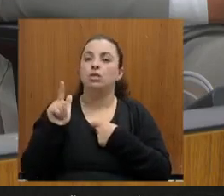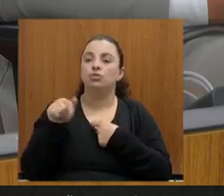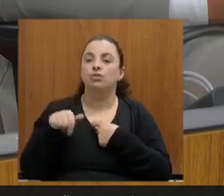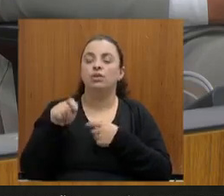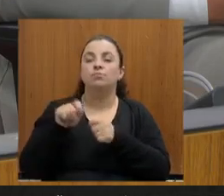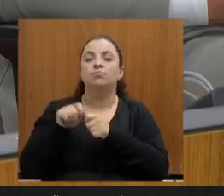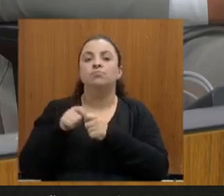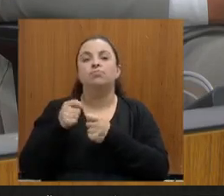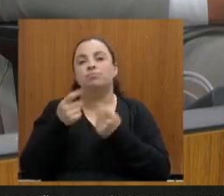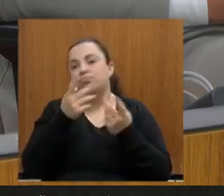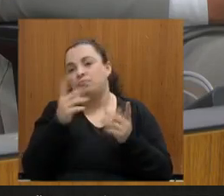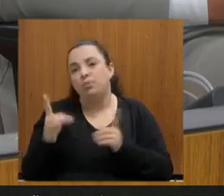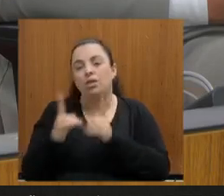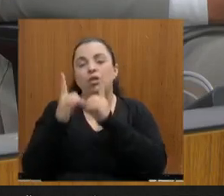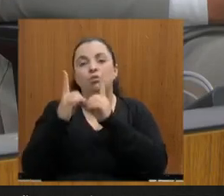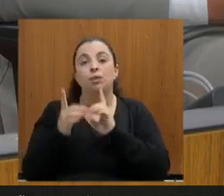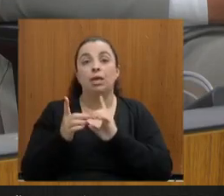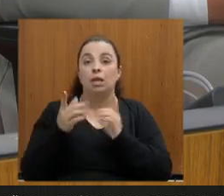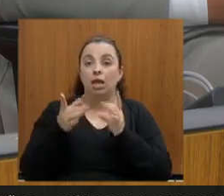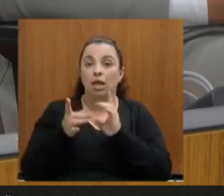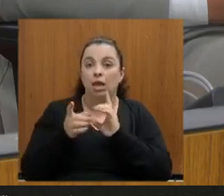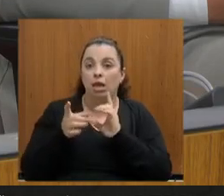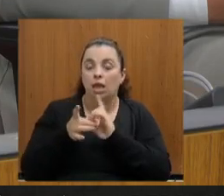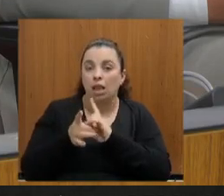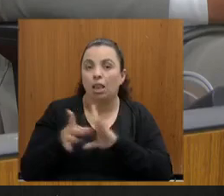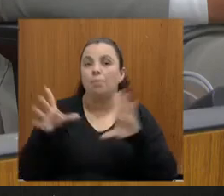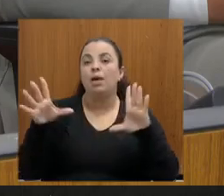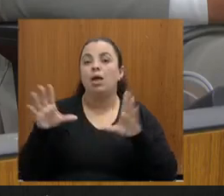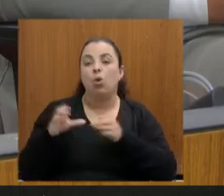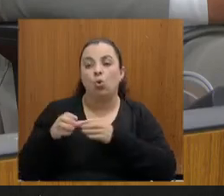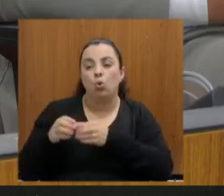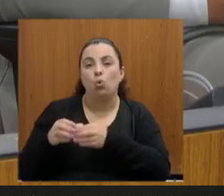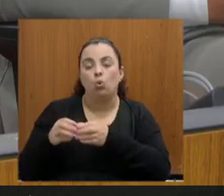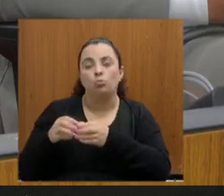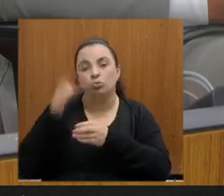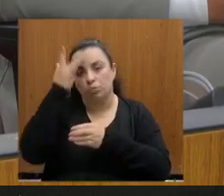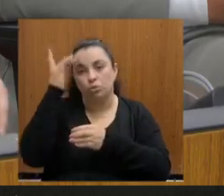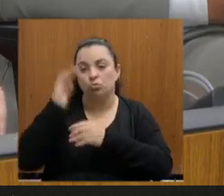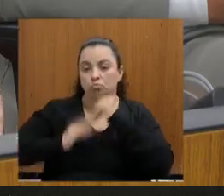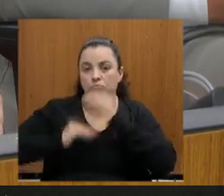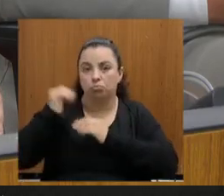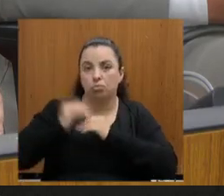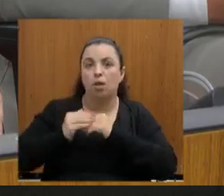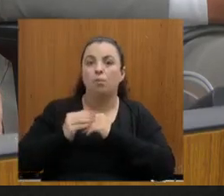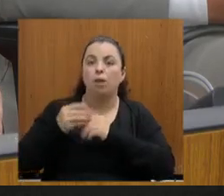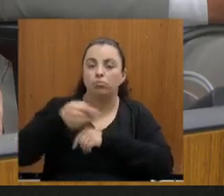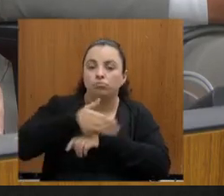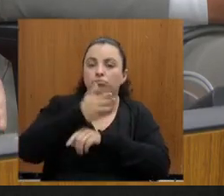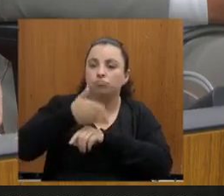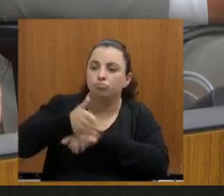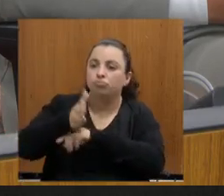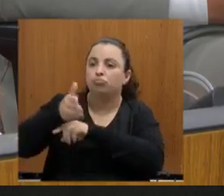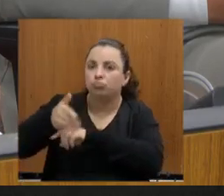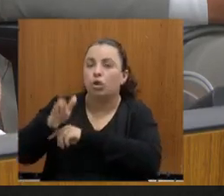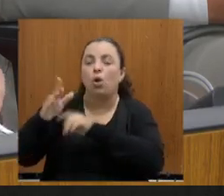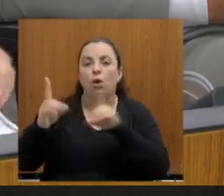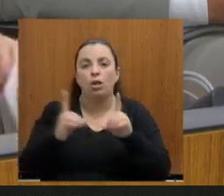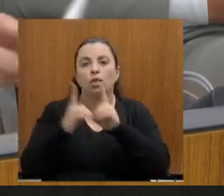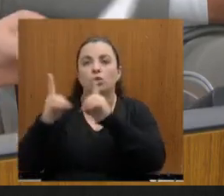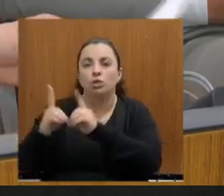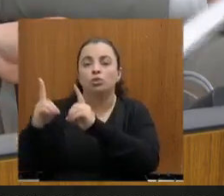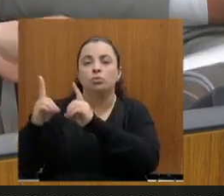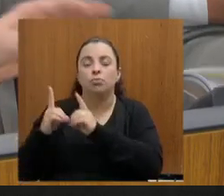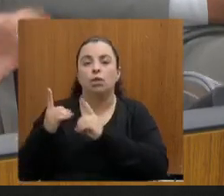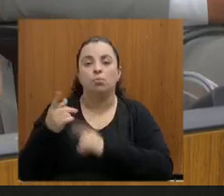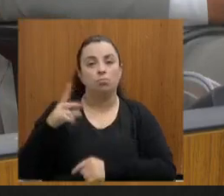né nós conseguimos liberar equipe especializada para fazer esse atendimento personalizado é ao poder público